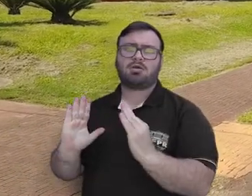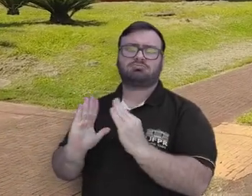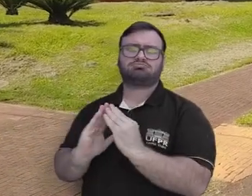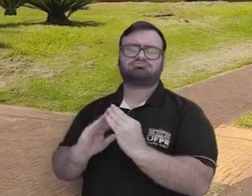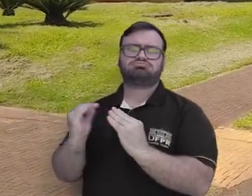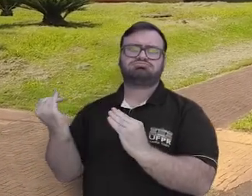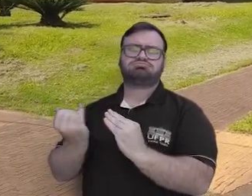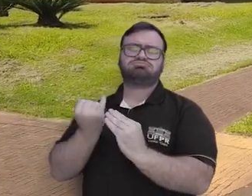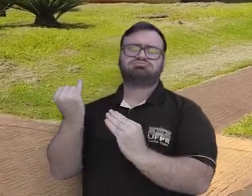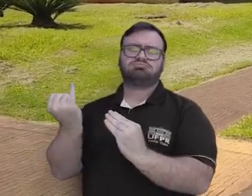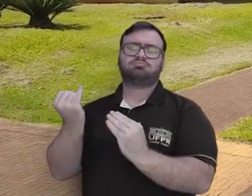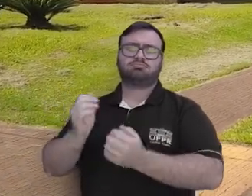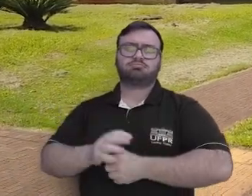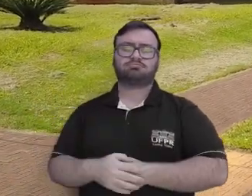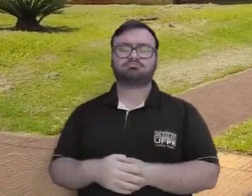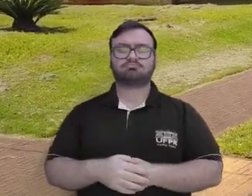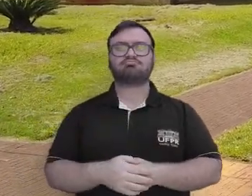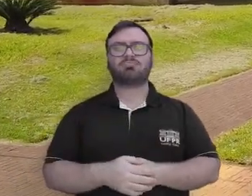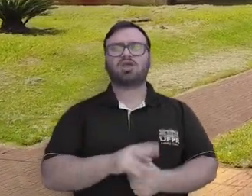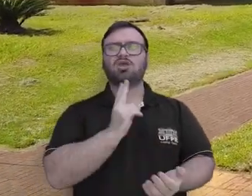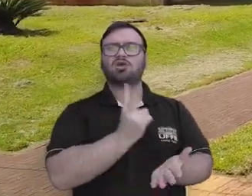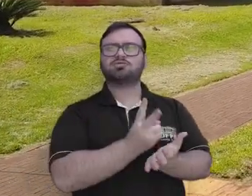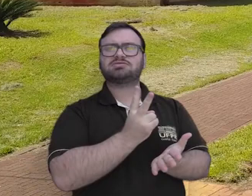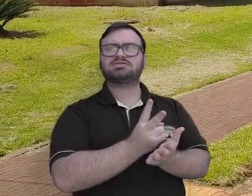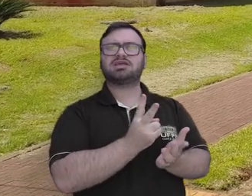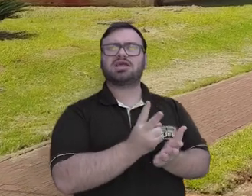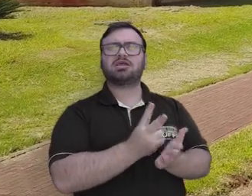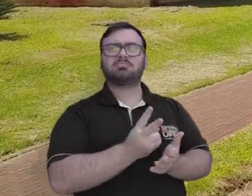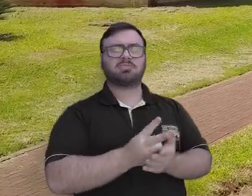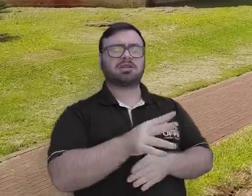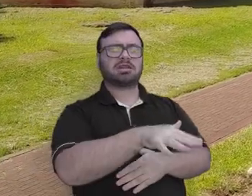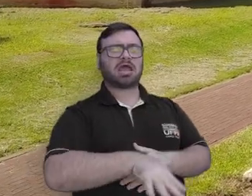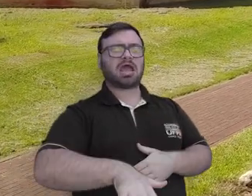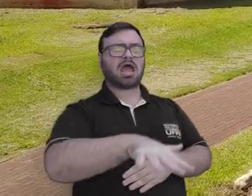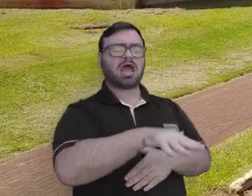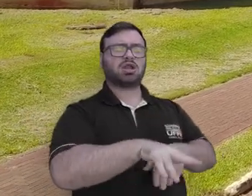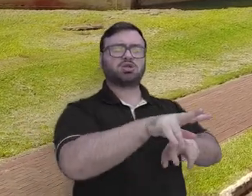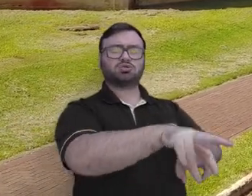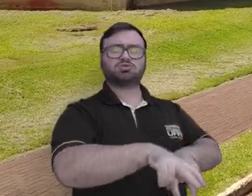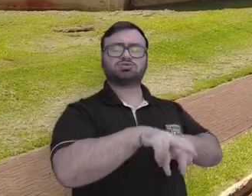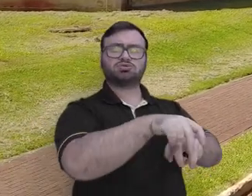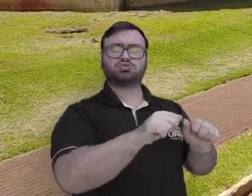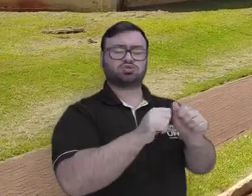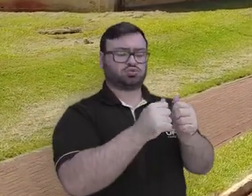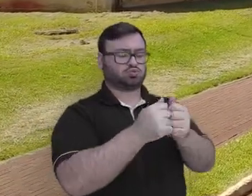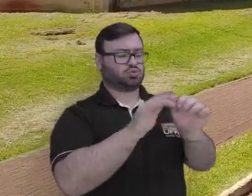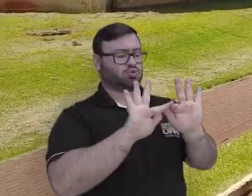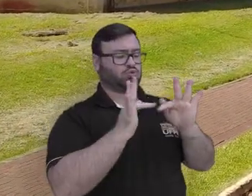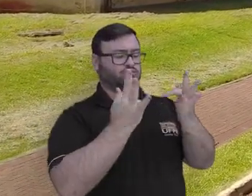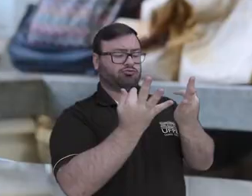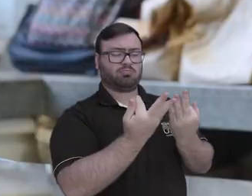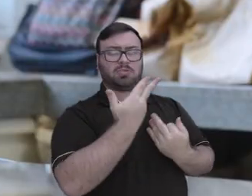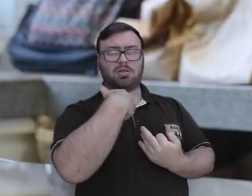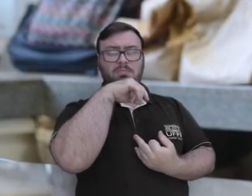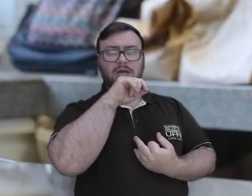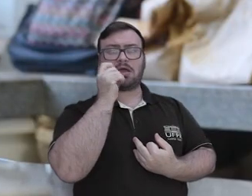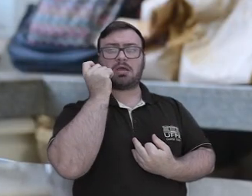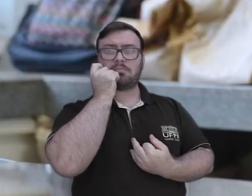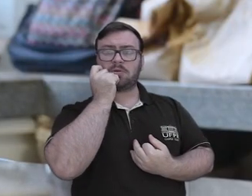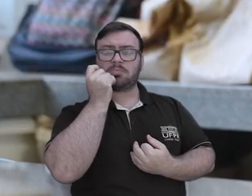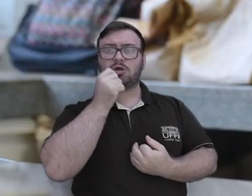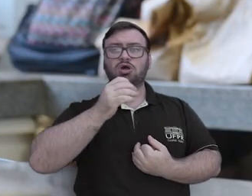é indispensável. Eu sempre estive no meio com a minha família, com meus pais, com meus tios, sempre